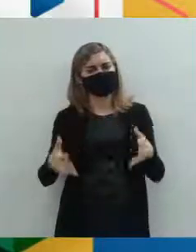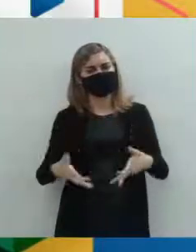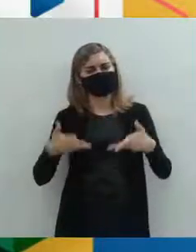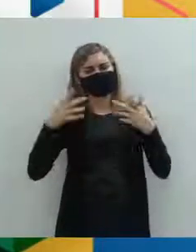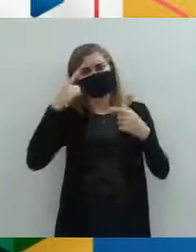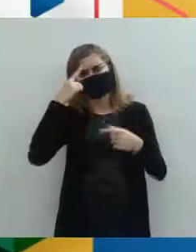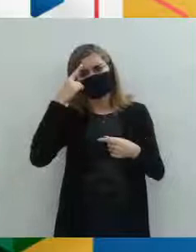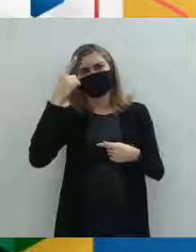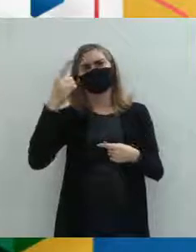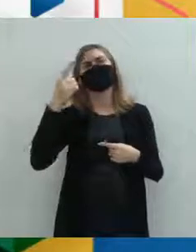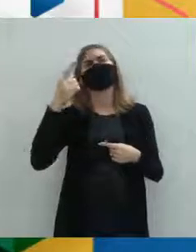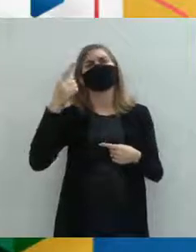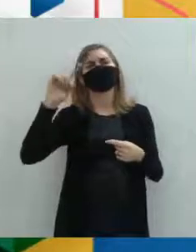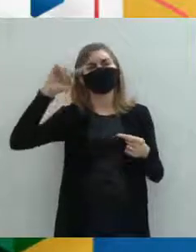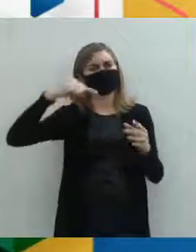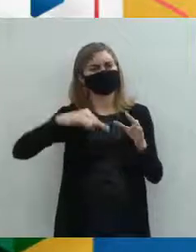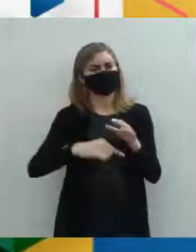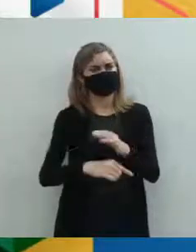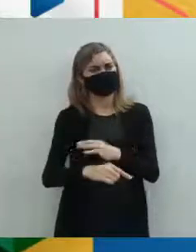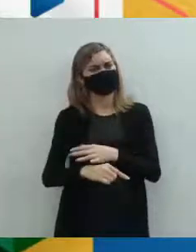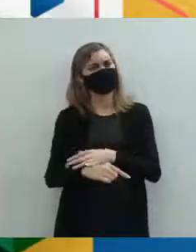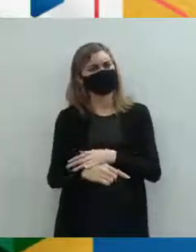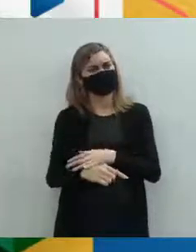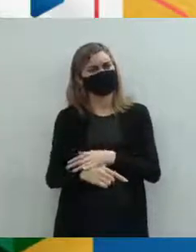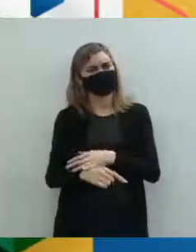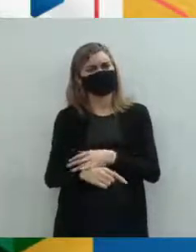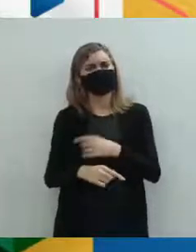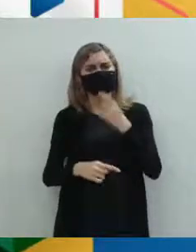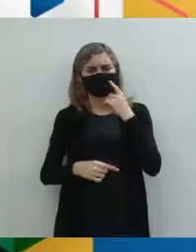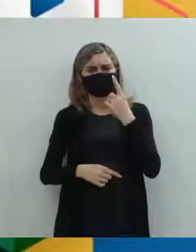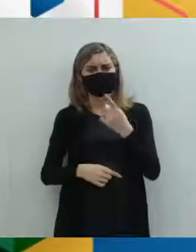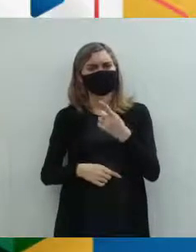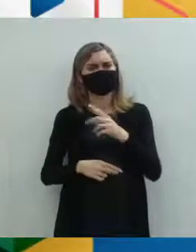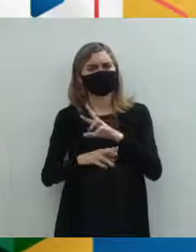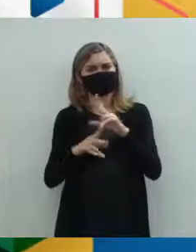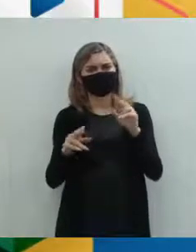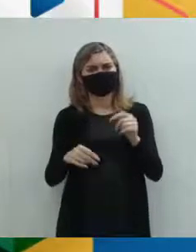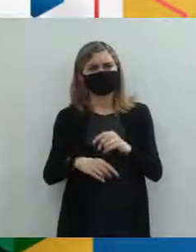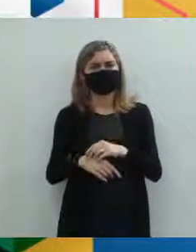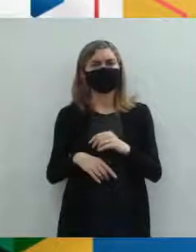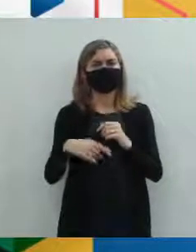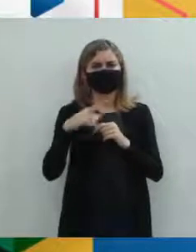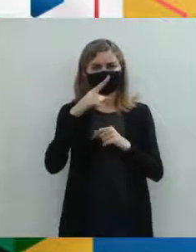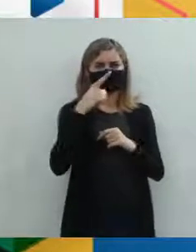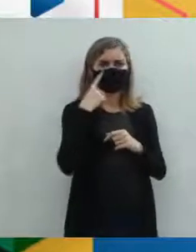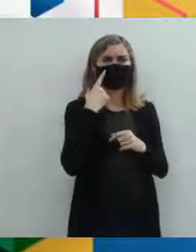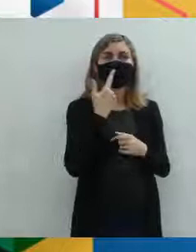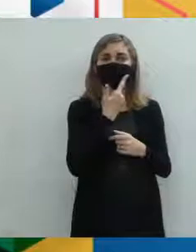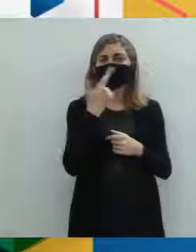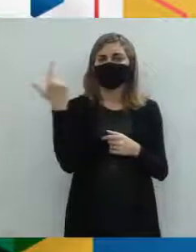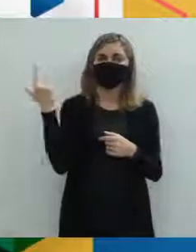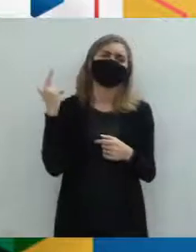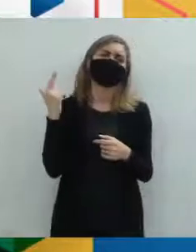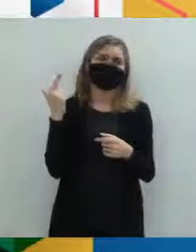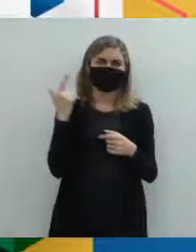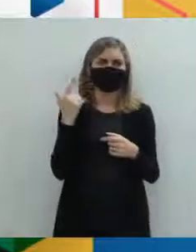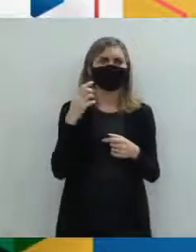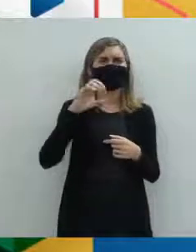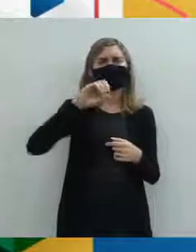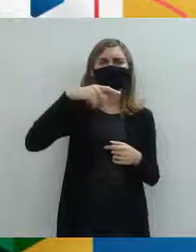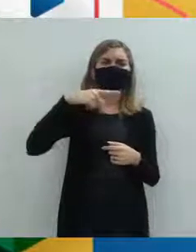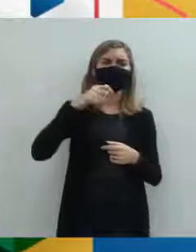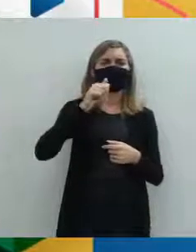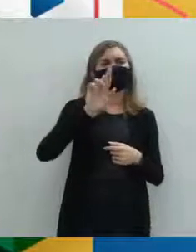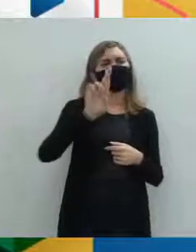ideia de profundidade, certo? Enfim, vamos lá. Na Op Art, que é outra movimento